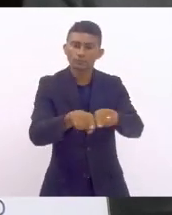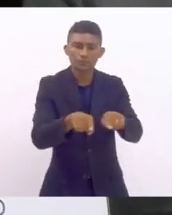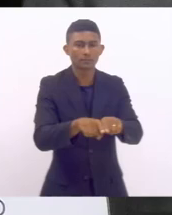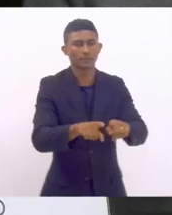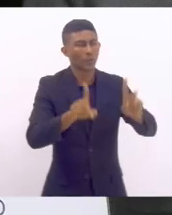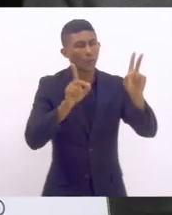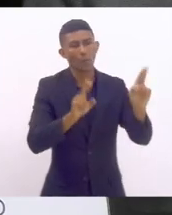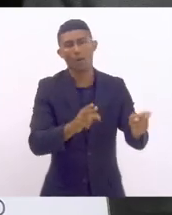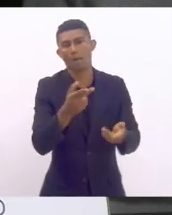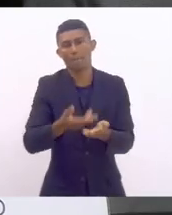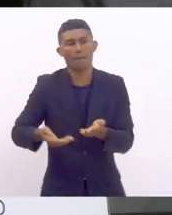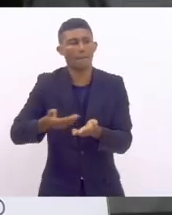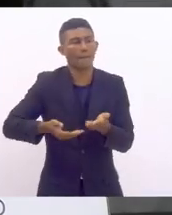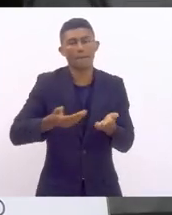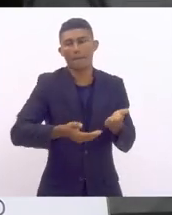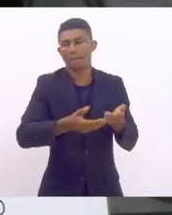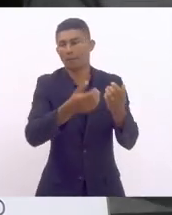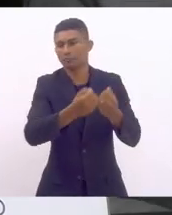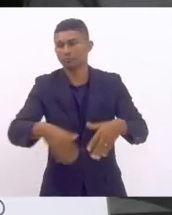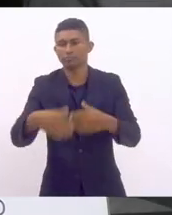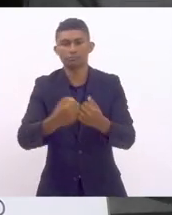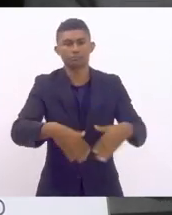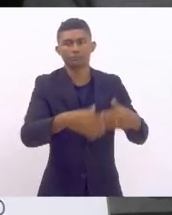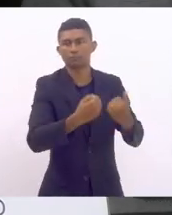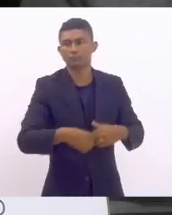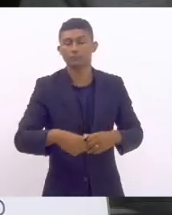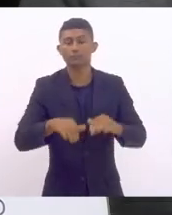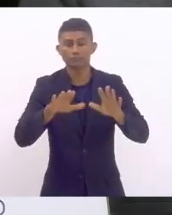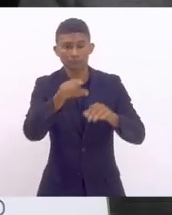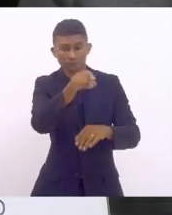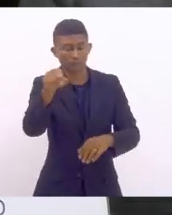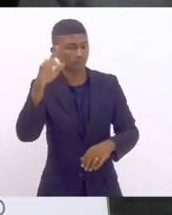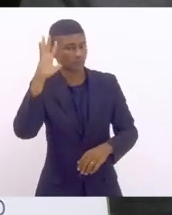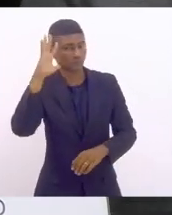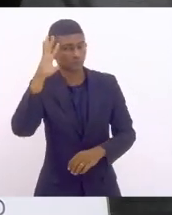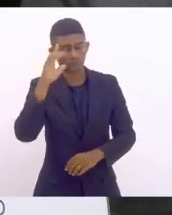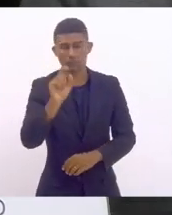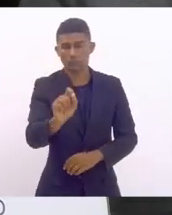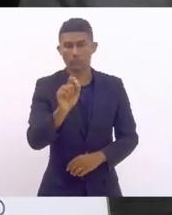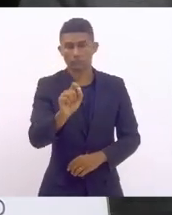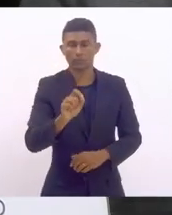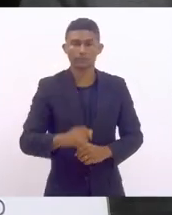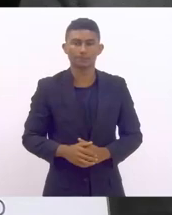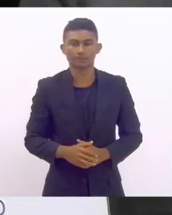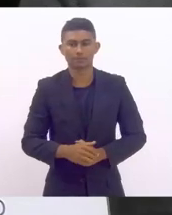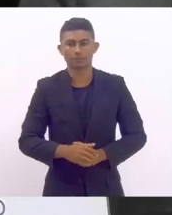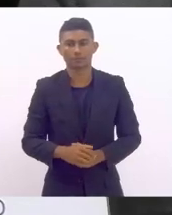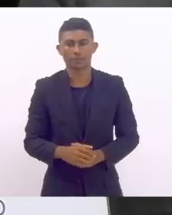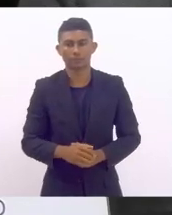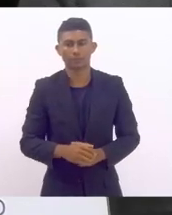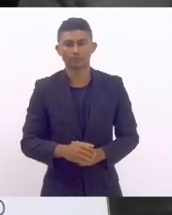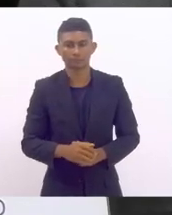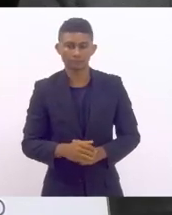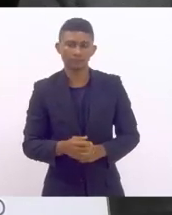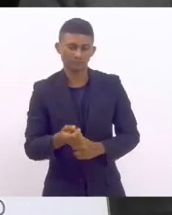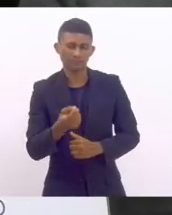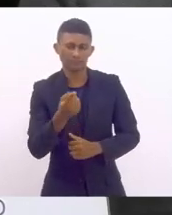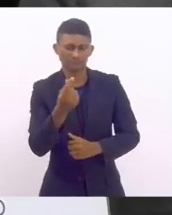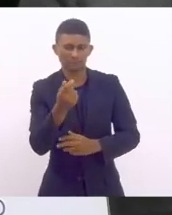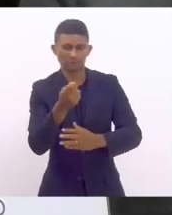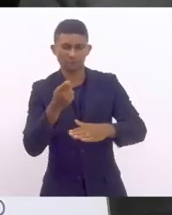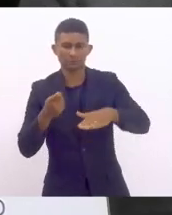semelhante para vocês terem uma ideia na questão que já foi levantada de investimento